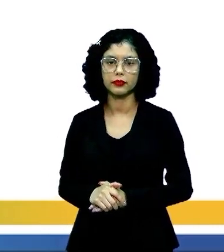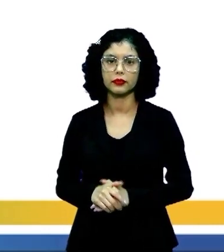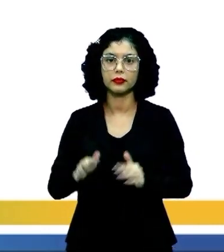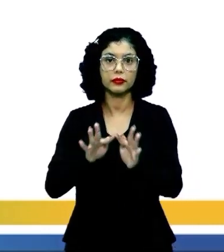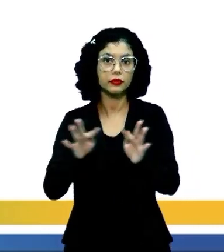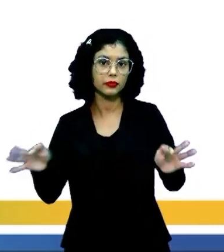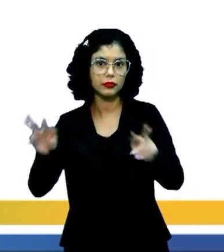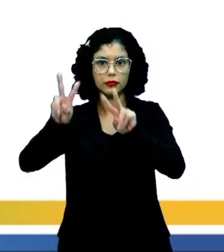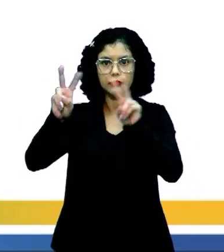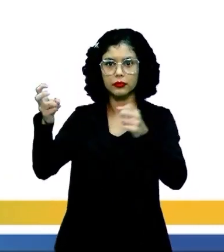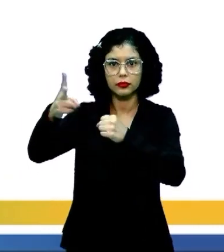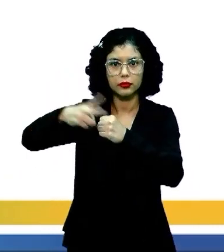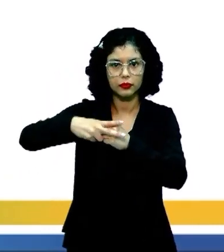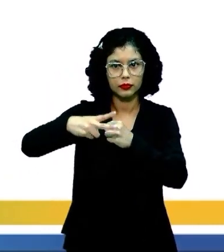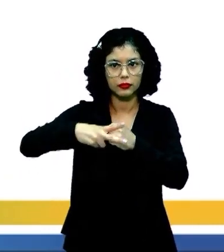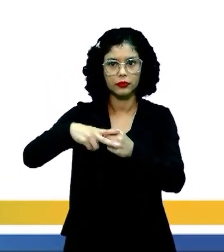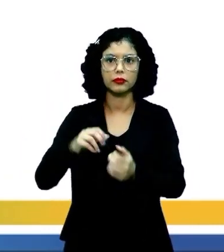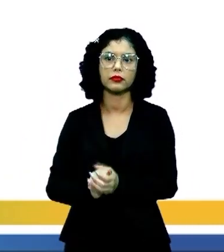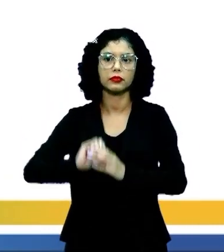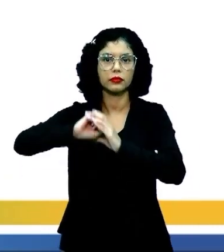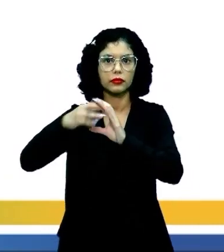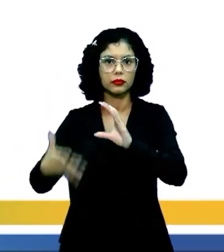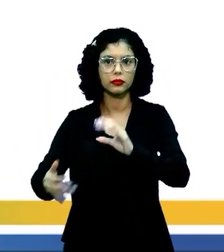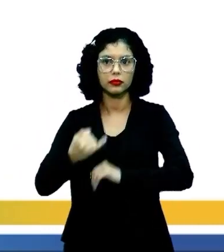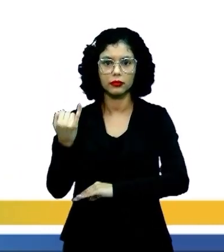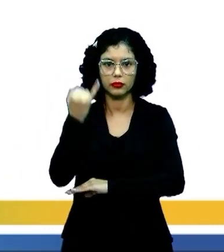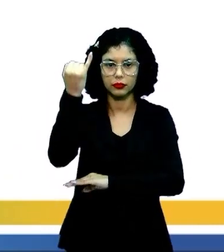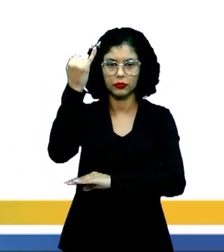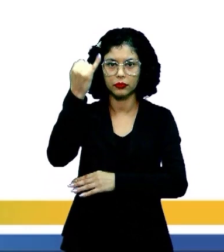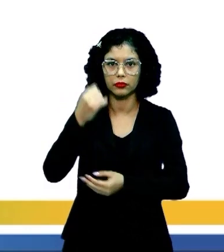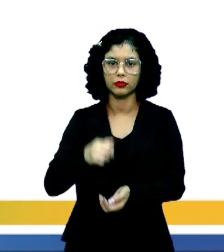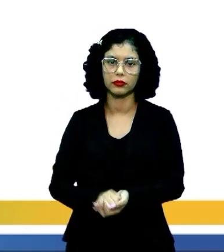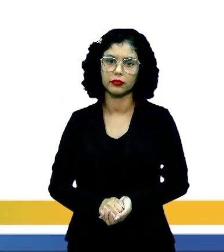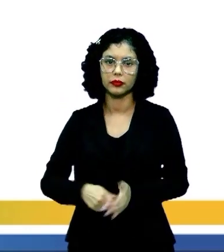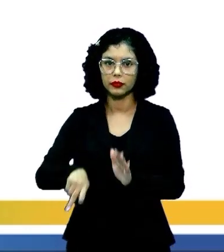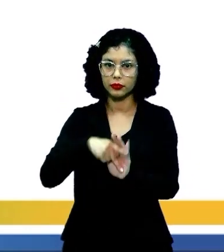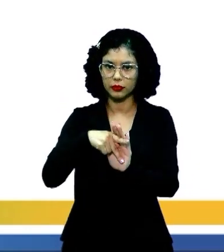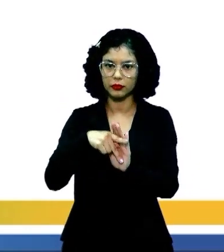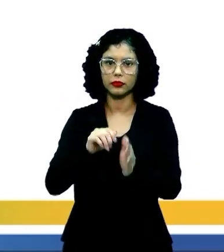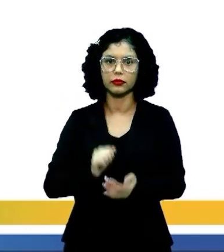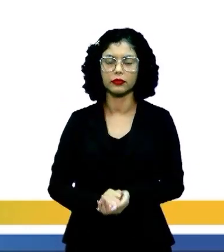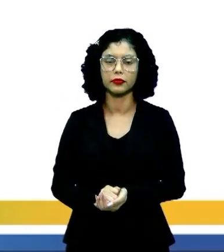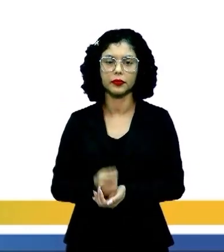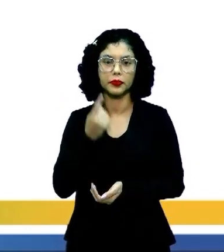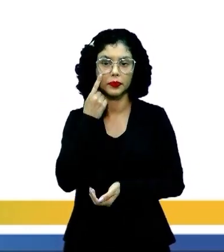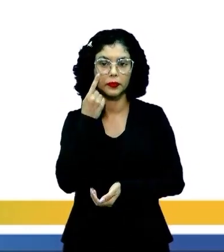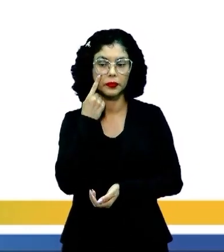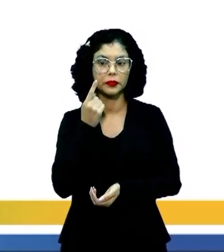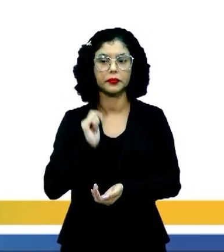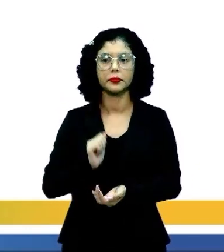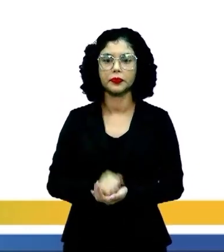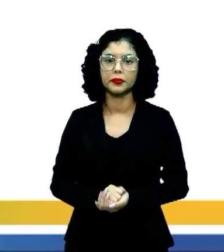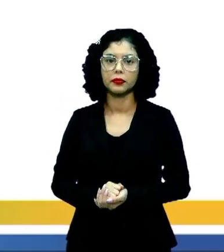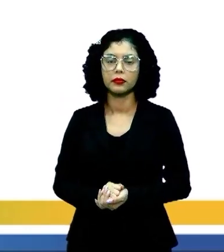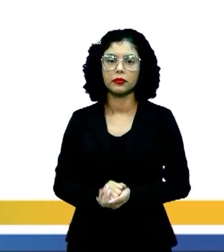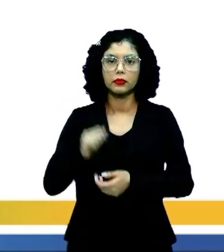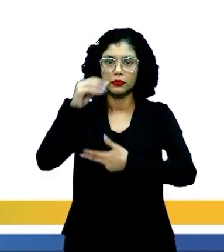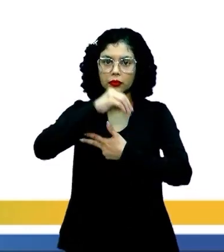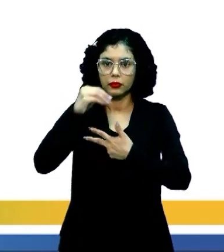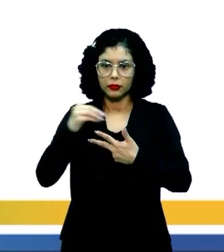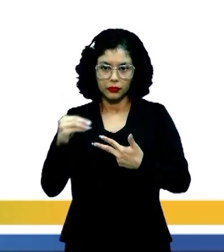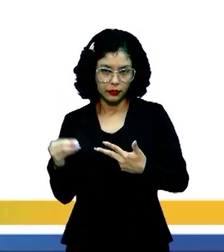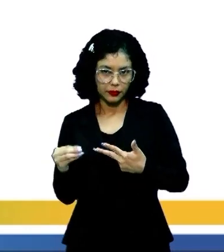A frase tema verbal tem característica específica. Olha, o Enem